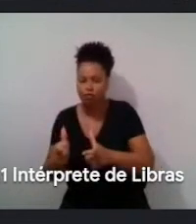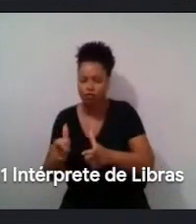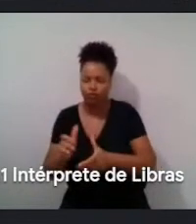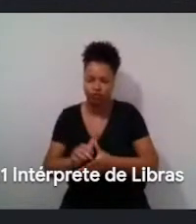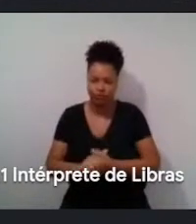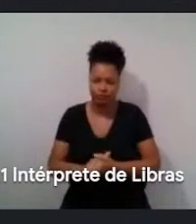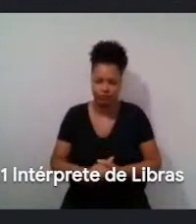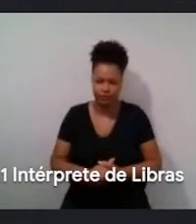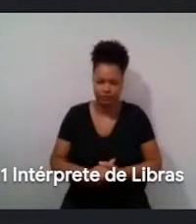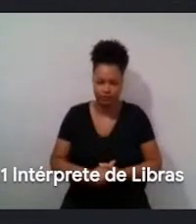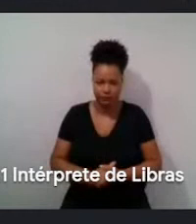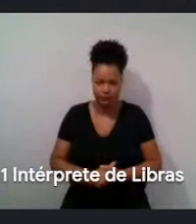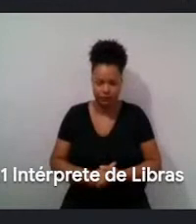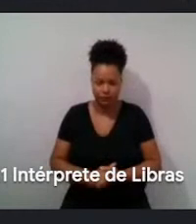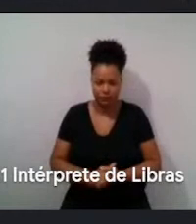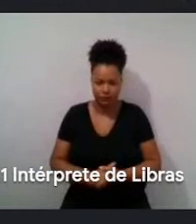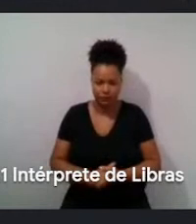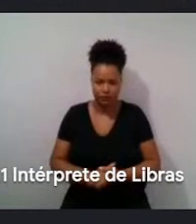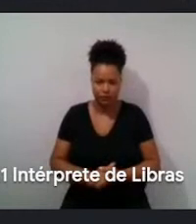Só um momento, por favor.